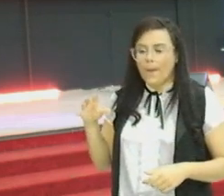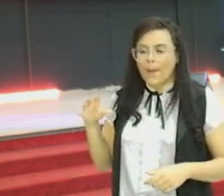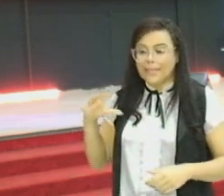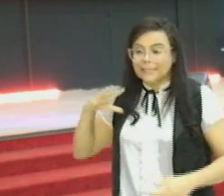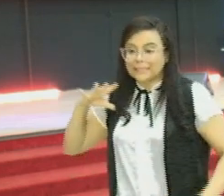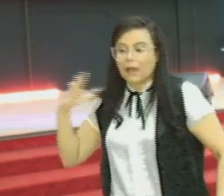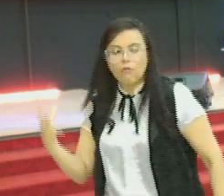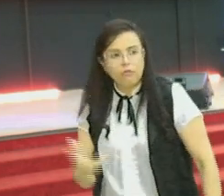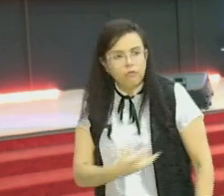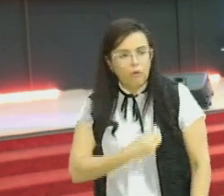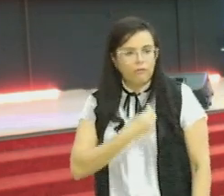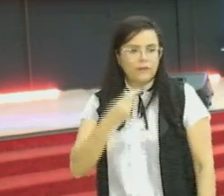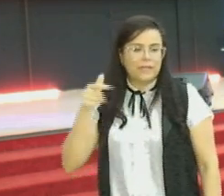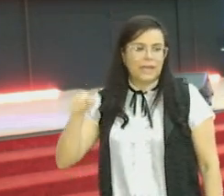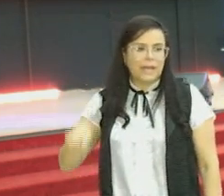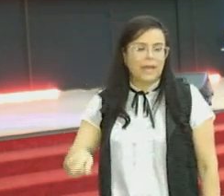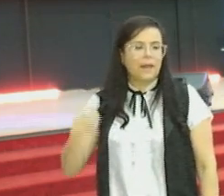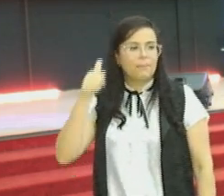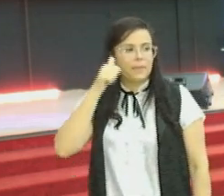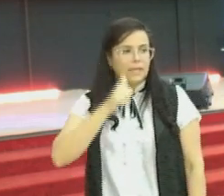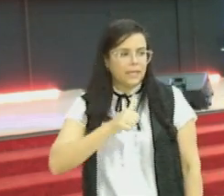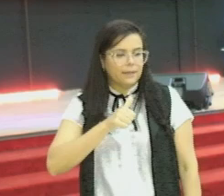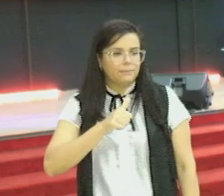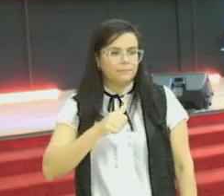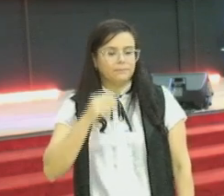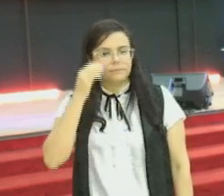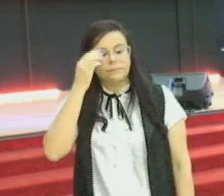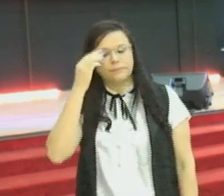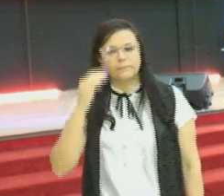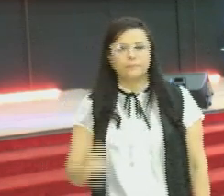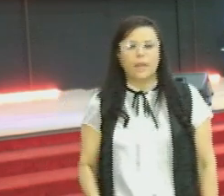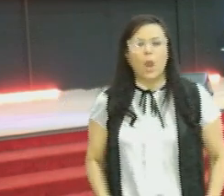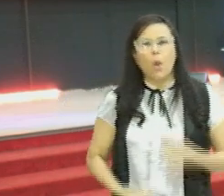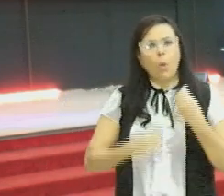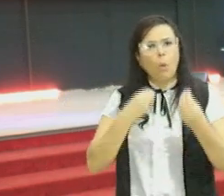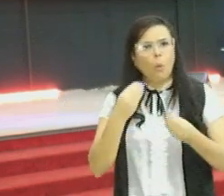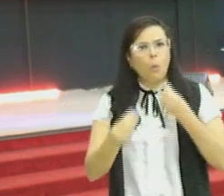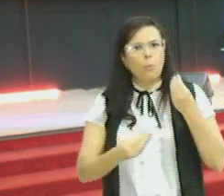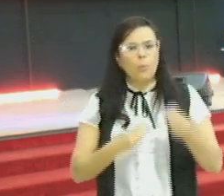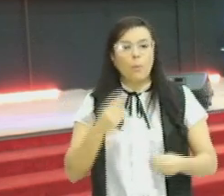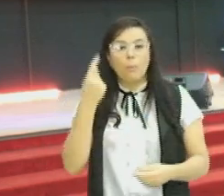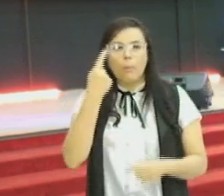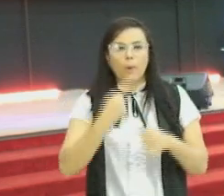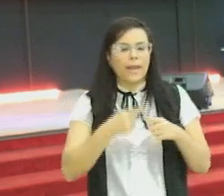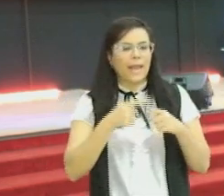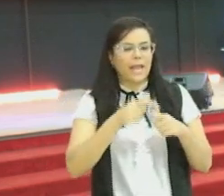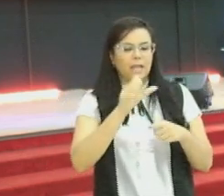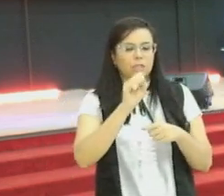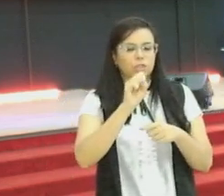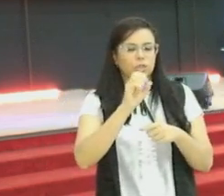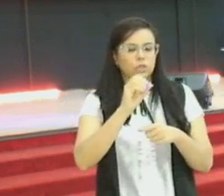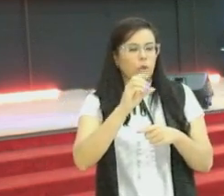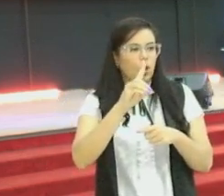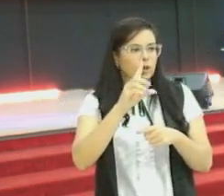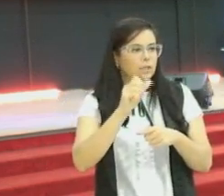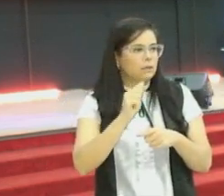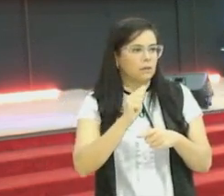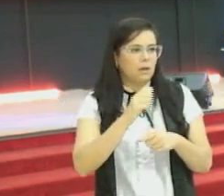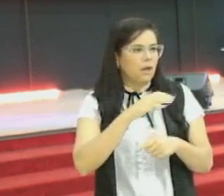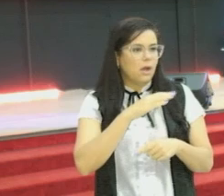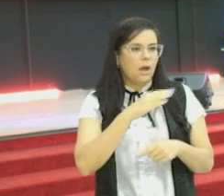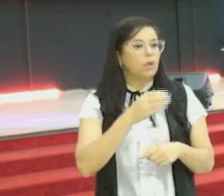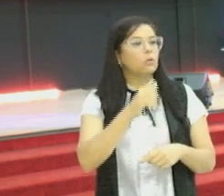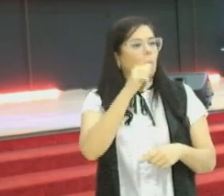famoso para falar como ele conseguiu salvar a vida daquela adolescente. Quando ele está no